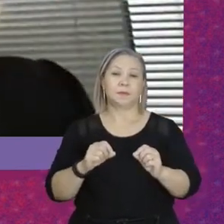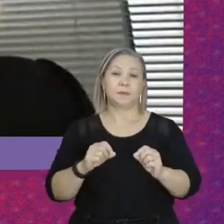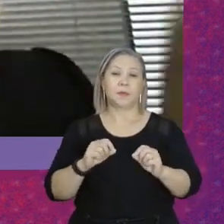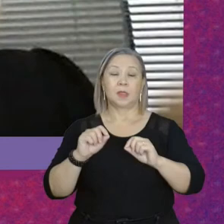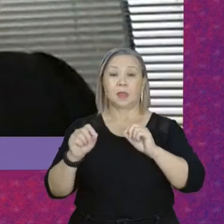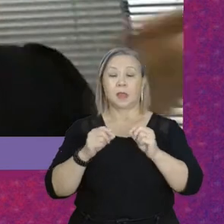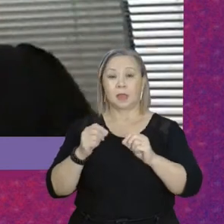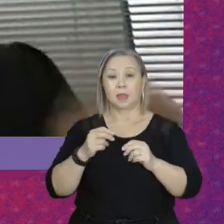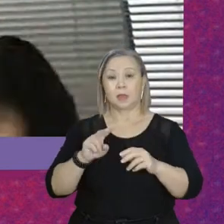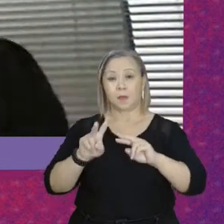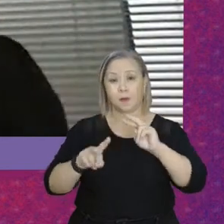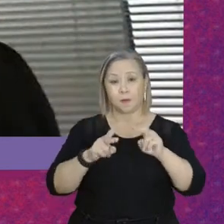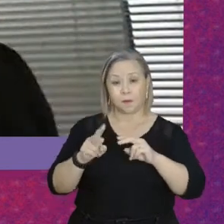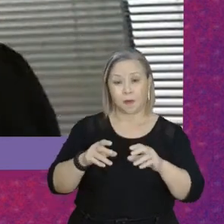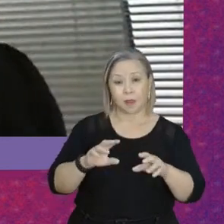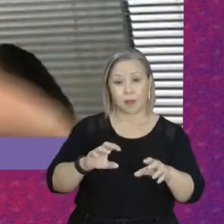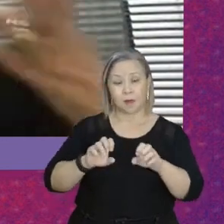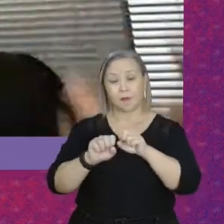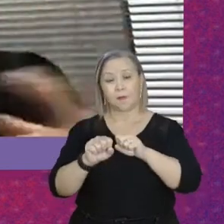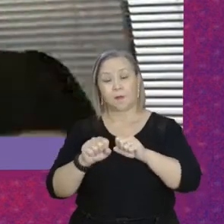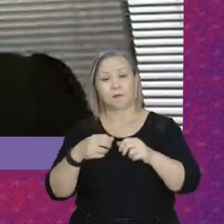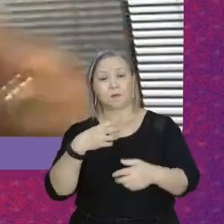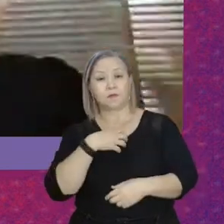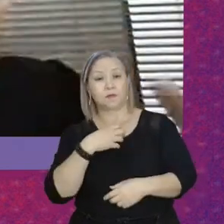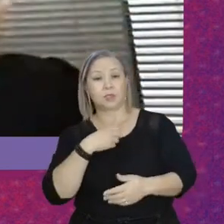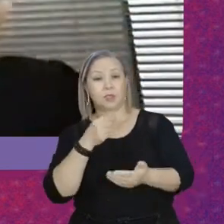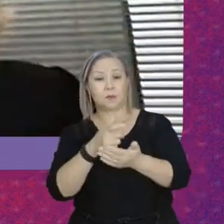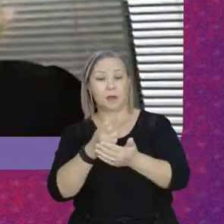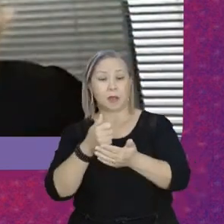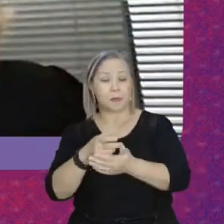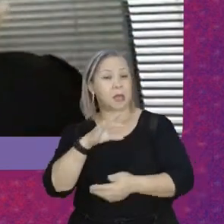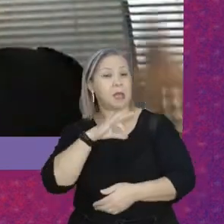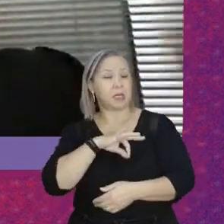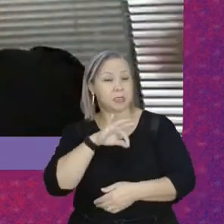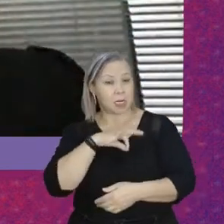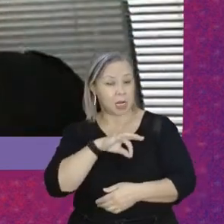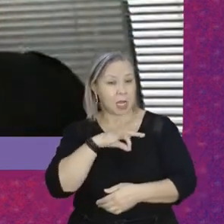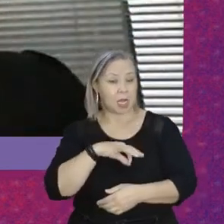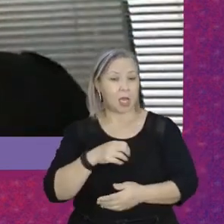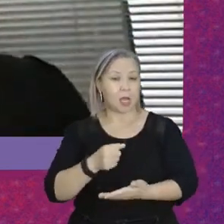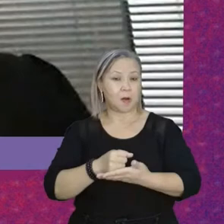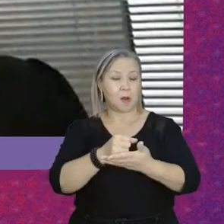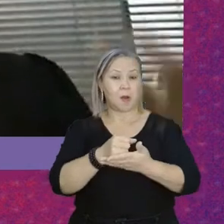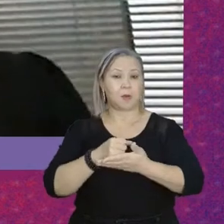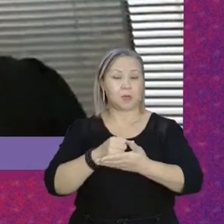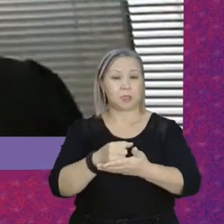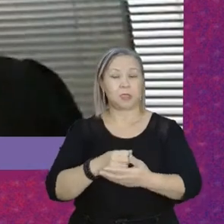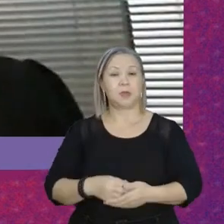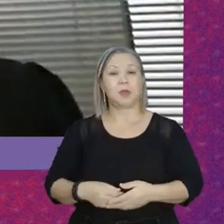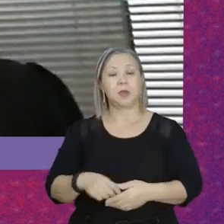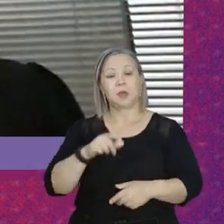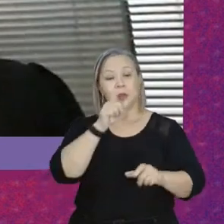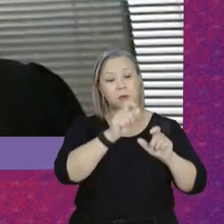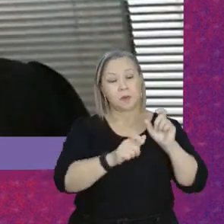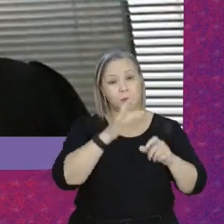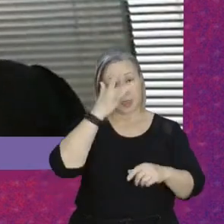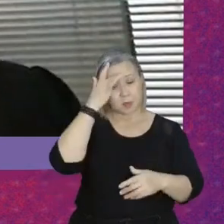prevê, né, formação e pagamento de uma espécie de salário, de um auxílio, para tutores e pais que optarem por